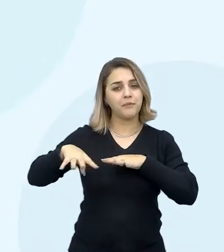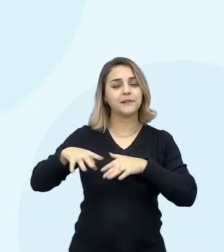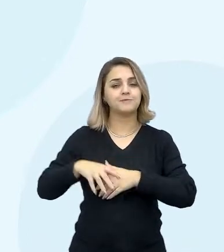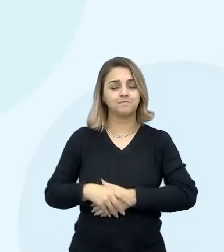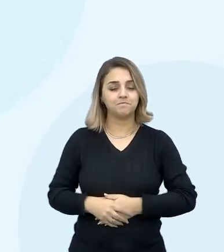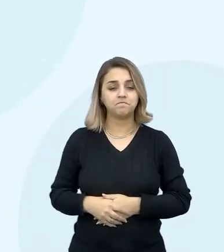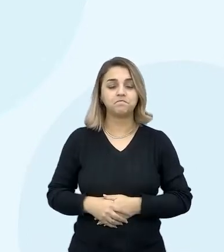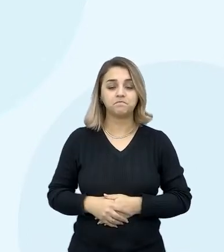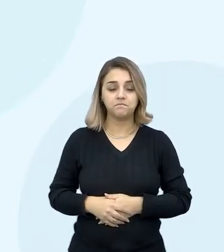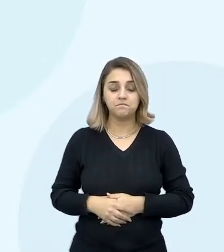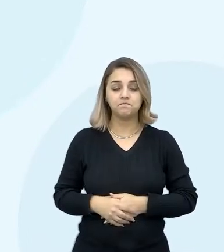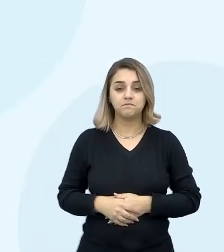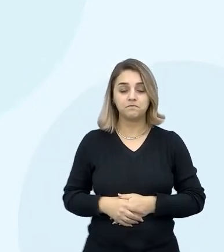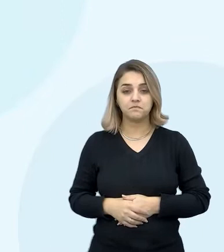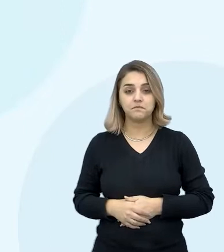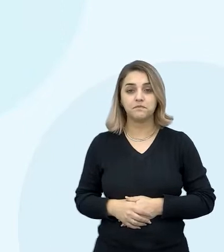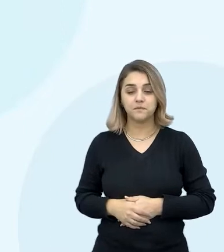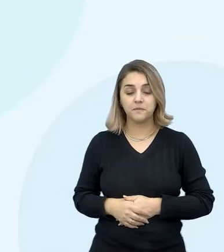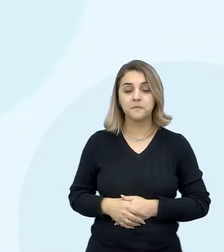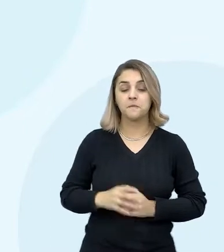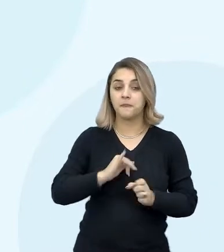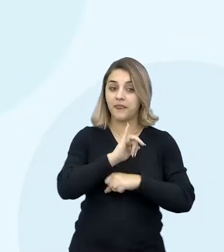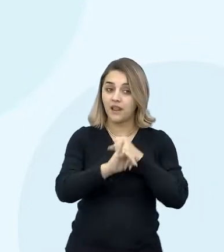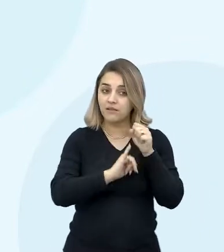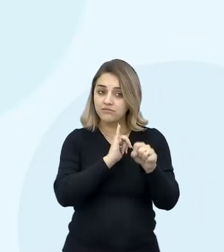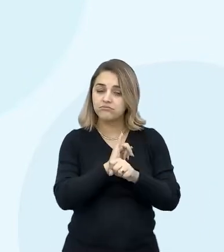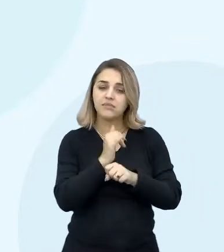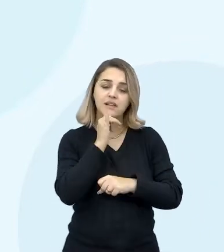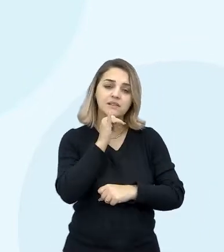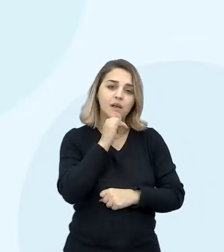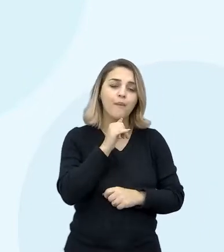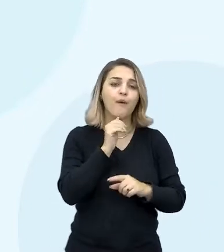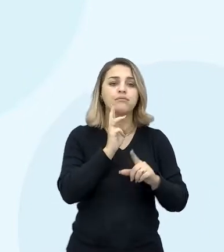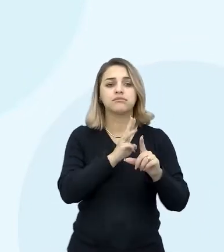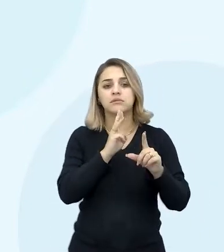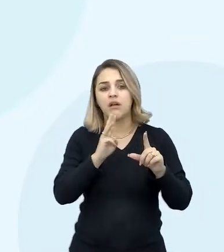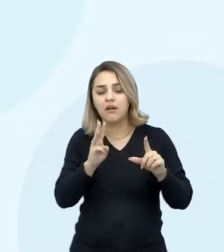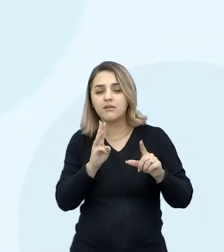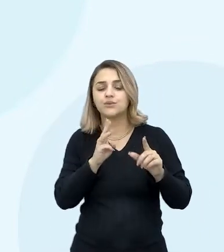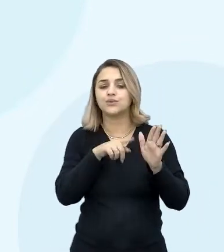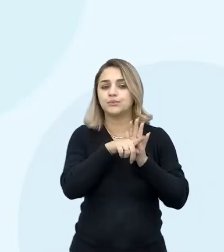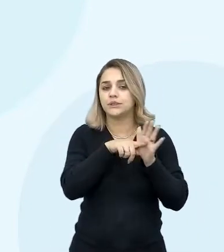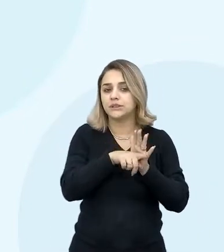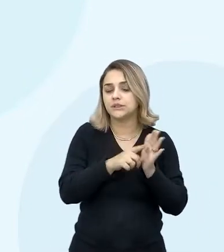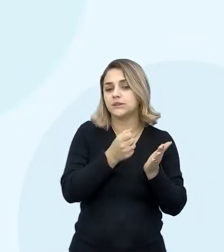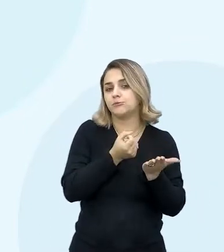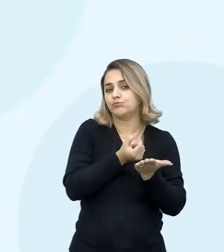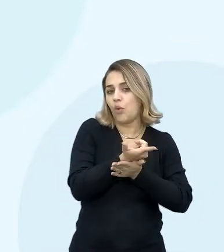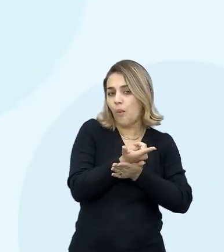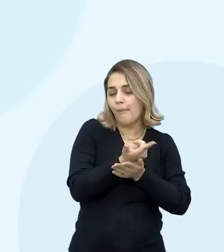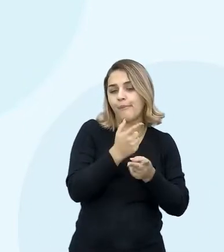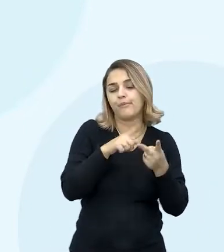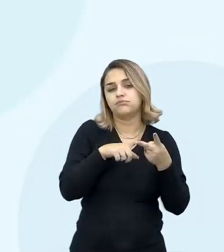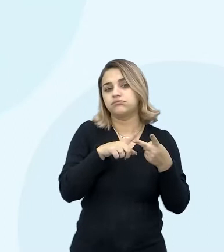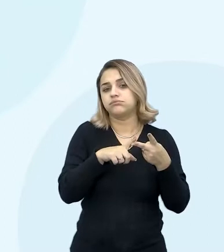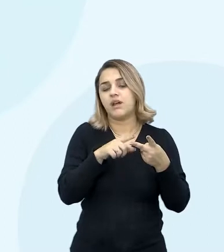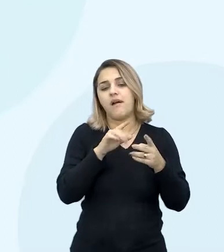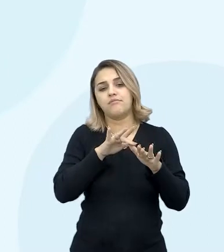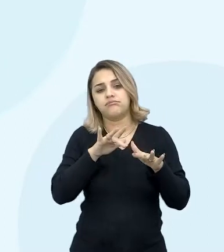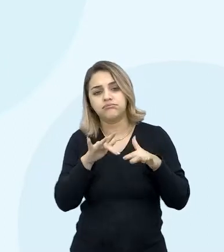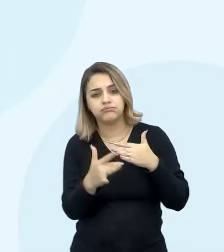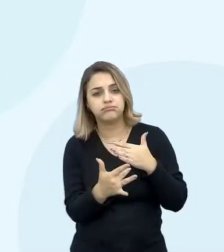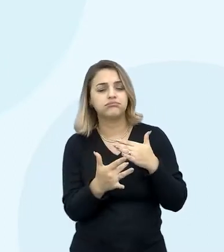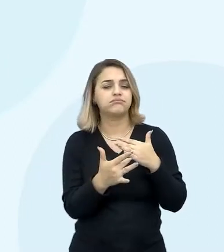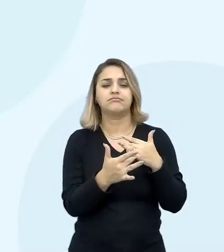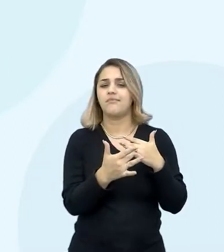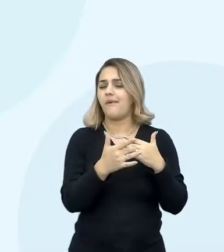né, ali na internet, seja em sites de compra, sites de busca, redes sociais, enfim,